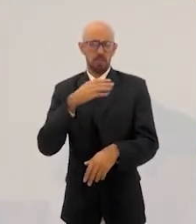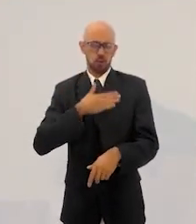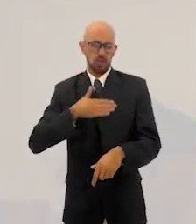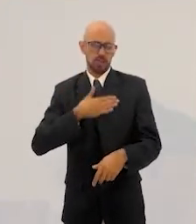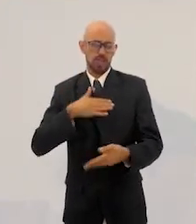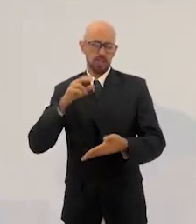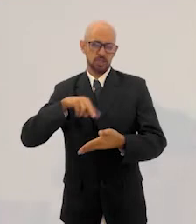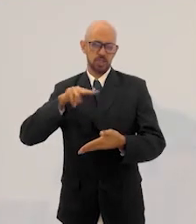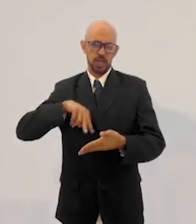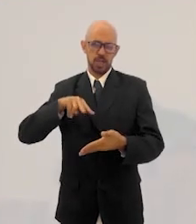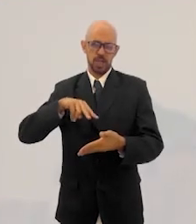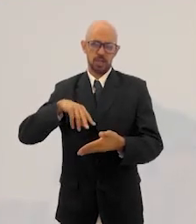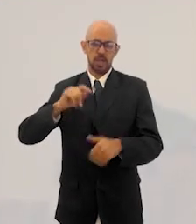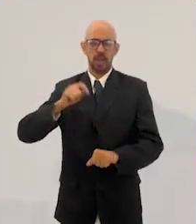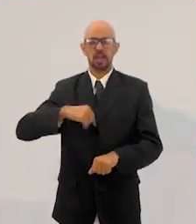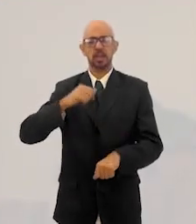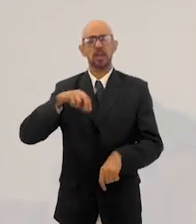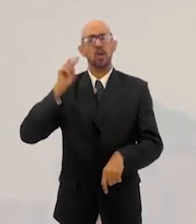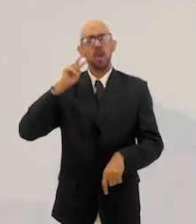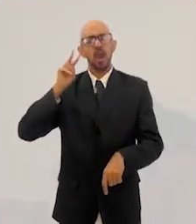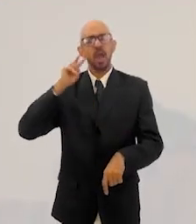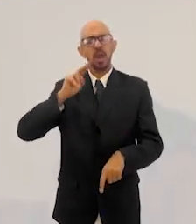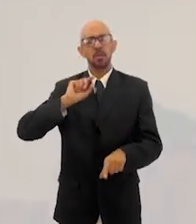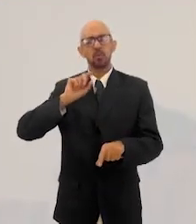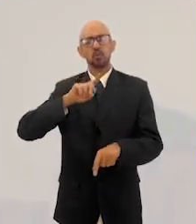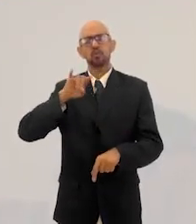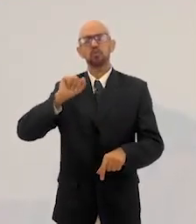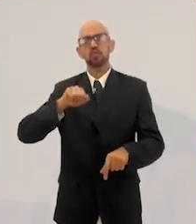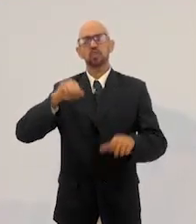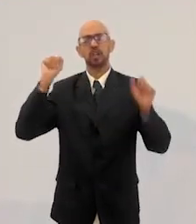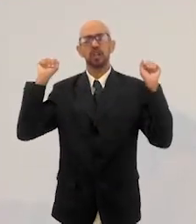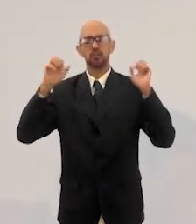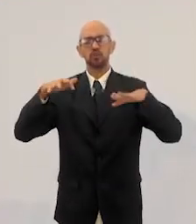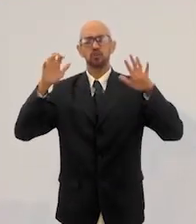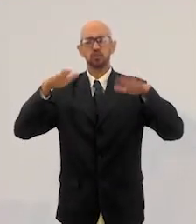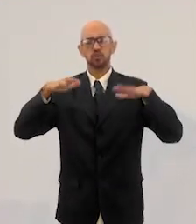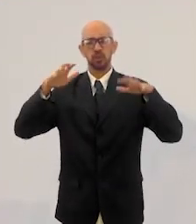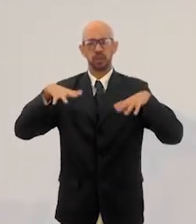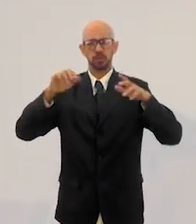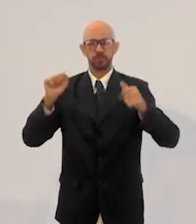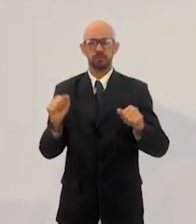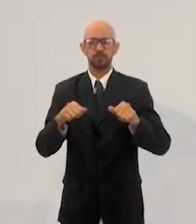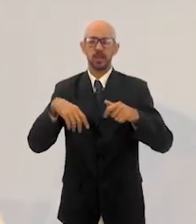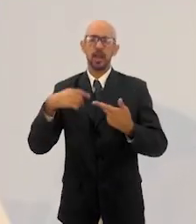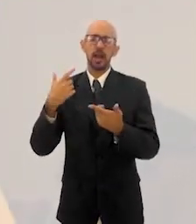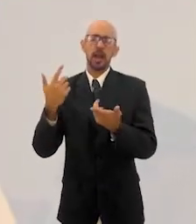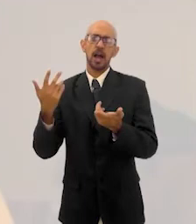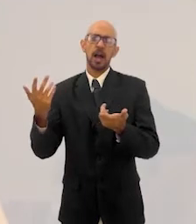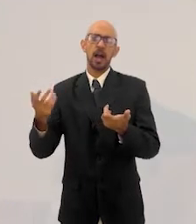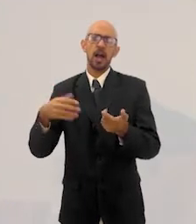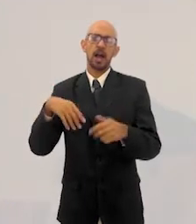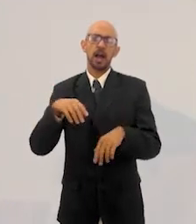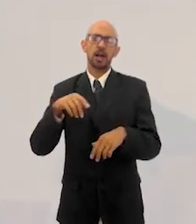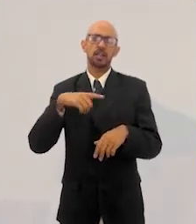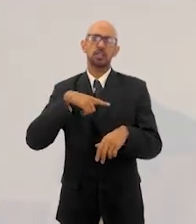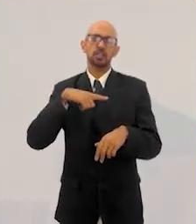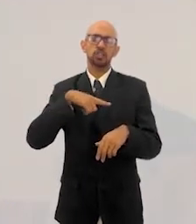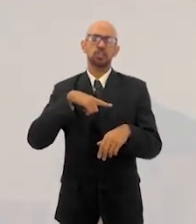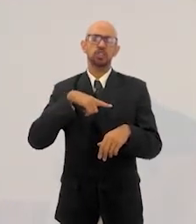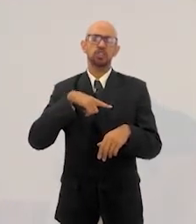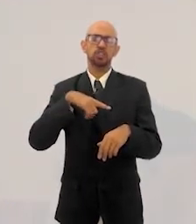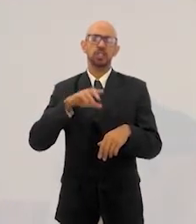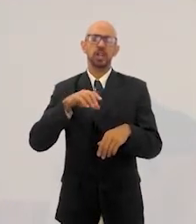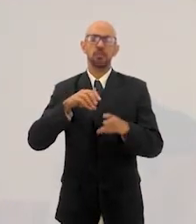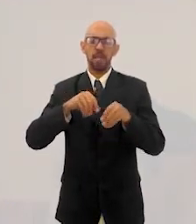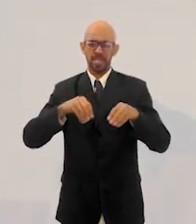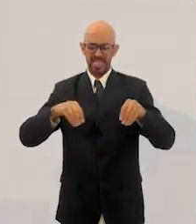ler. E eu lembro que numa determinada vez, uma chuva, né, eu tinha perto de casa, tínhamos um barro vermelho, que é muito